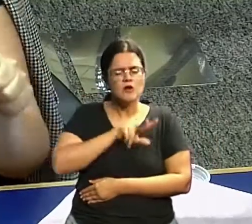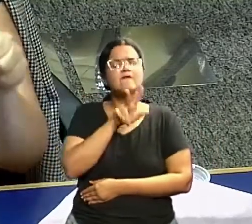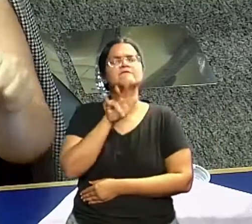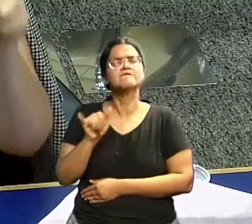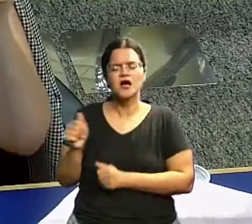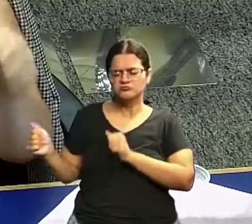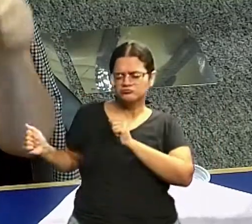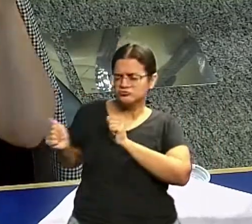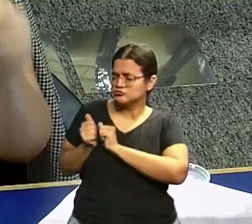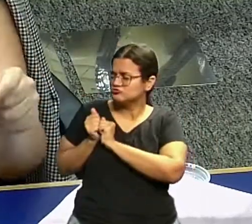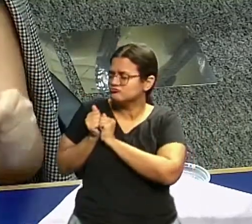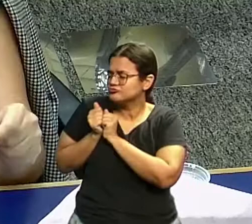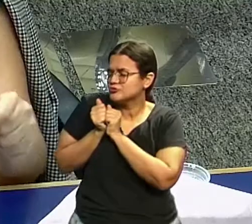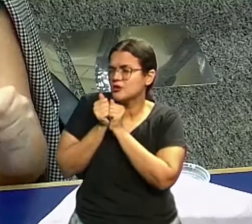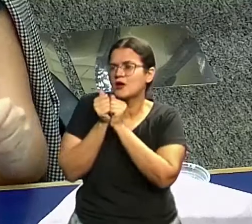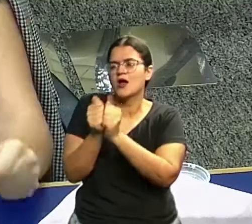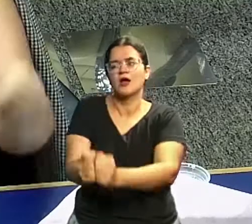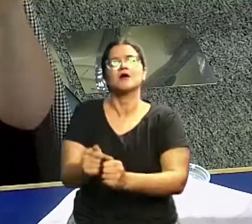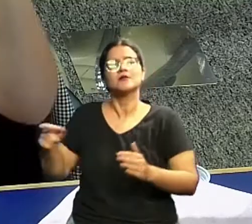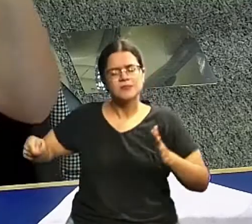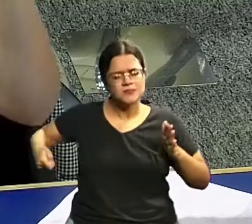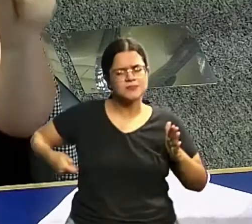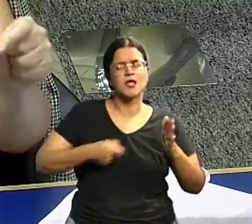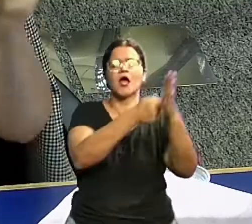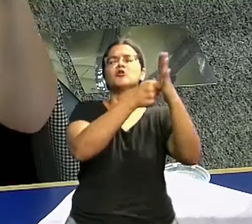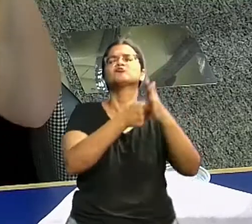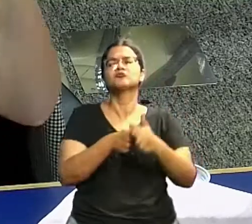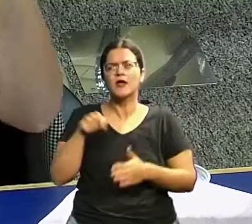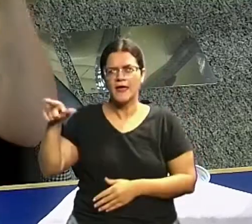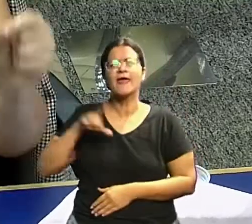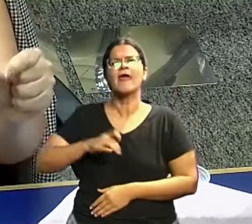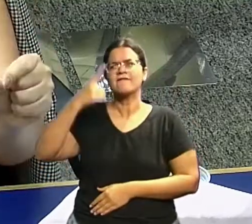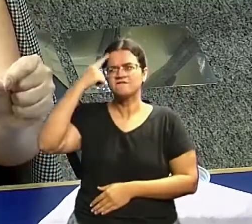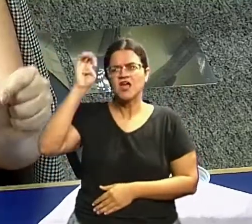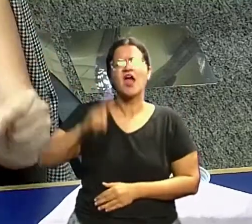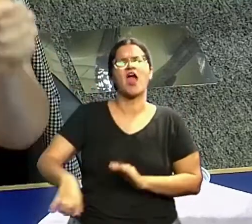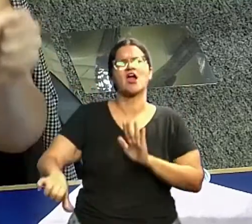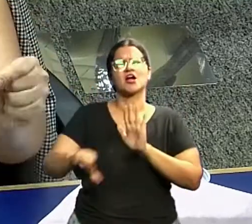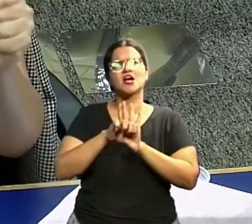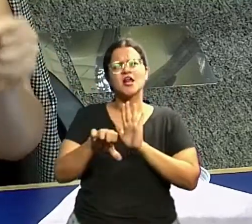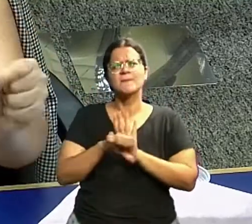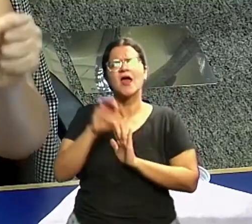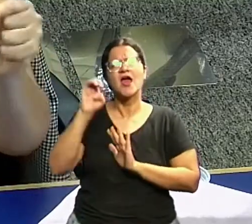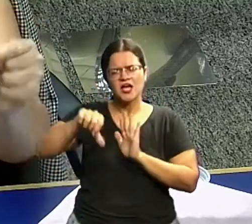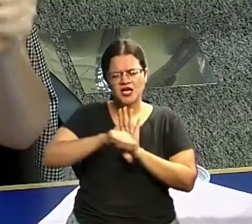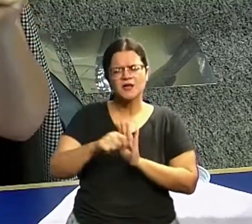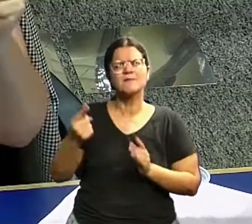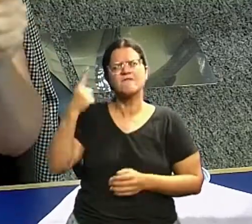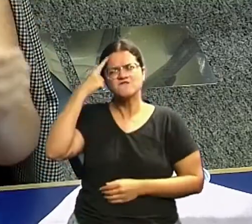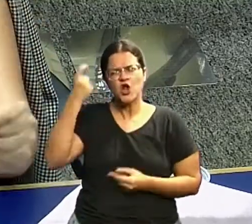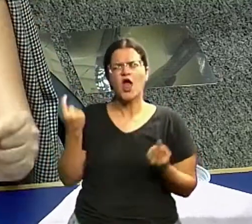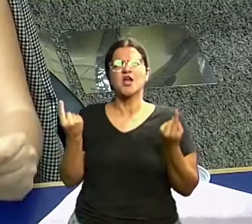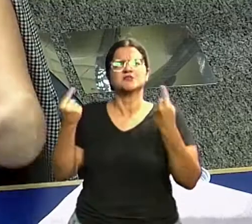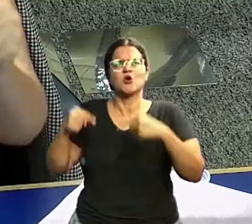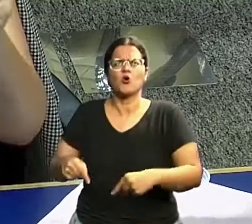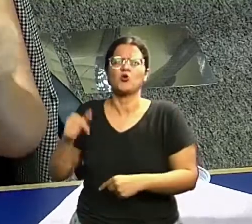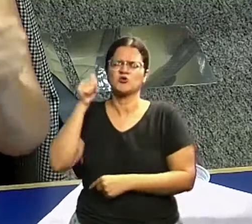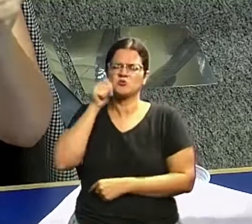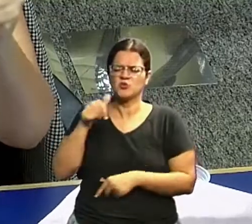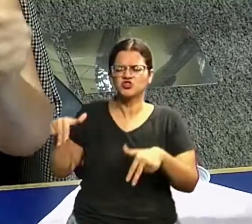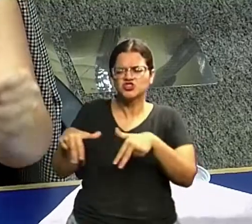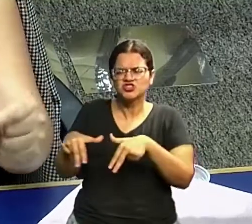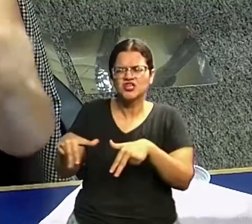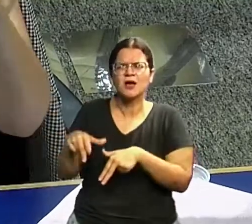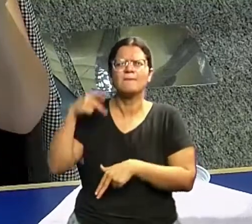iremos ao seu lado até o fim com essa denúncia. A senhora foi vítima de um crime. Crime de violência política de gênero.